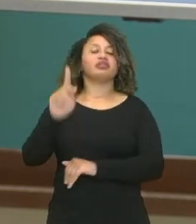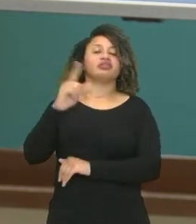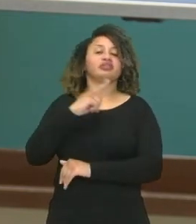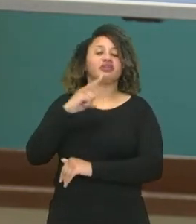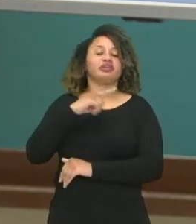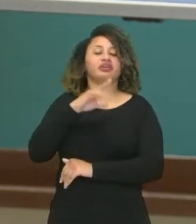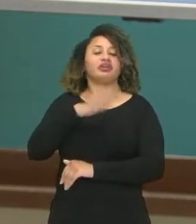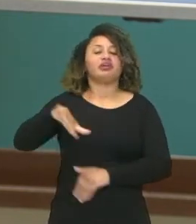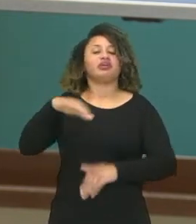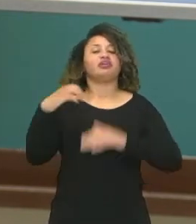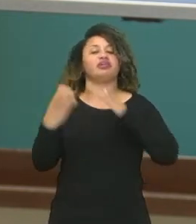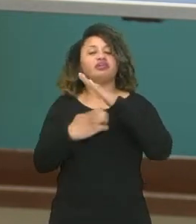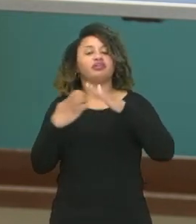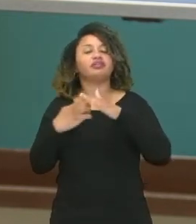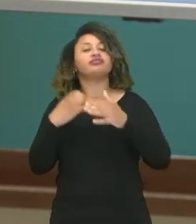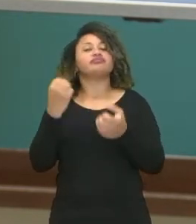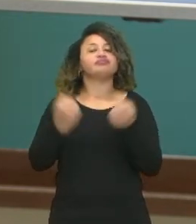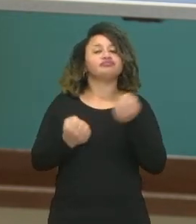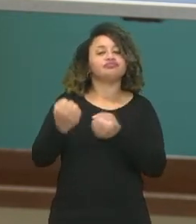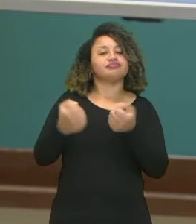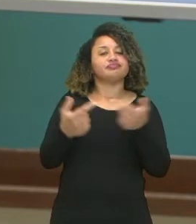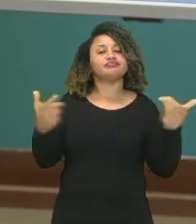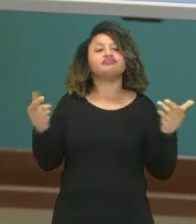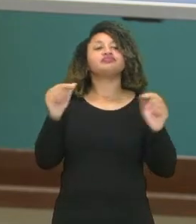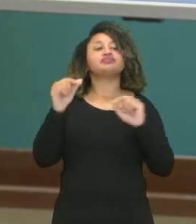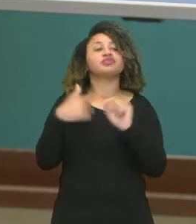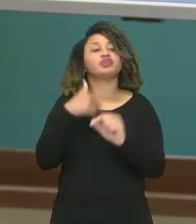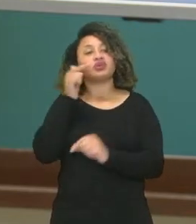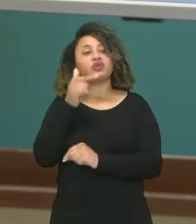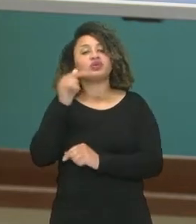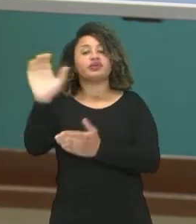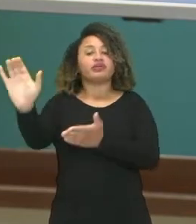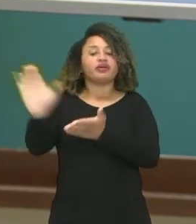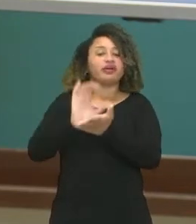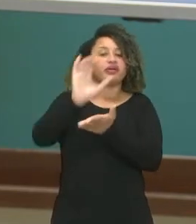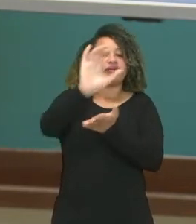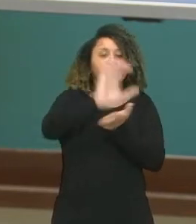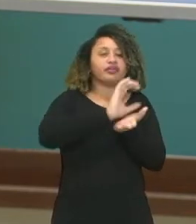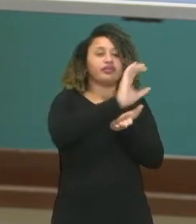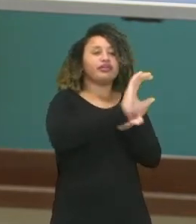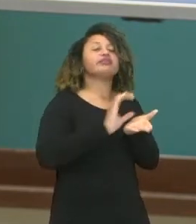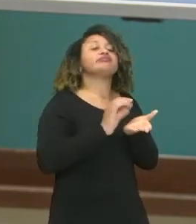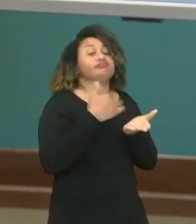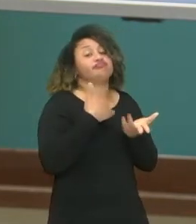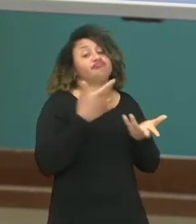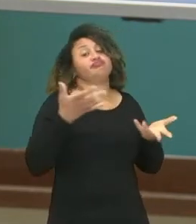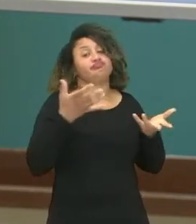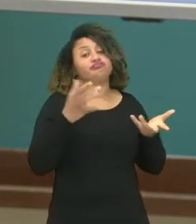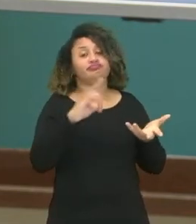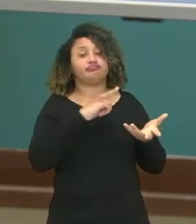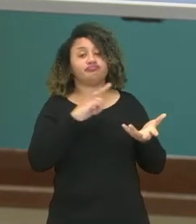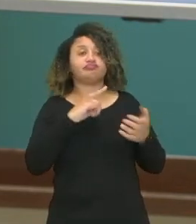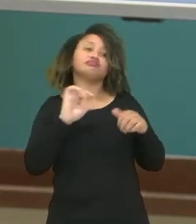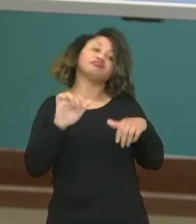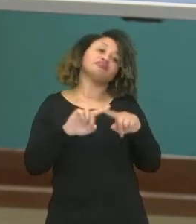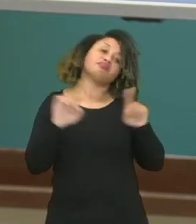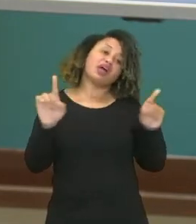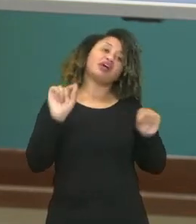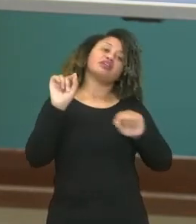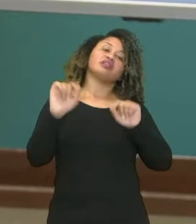indústria automobilística. Traduzindo, atraímos os investimentos que eram esperados. Porém, isso trouxe